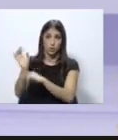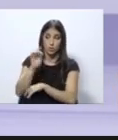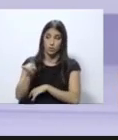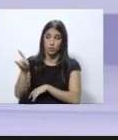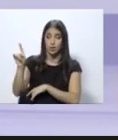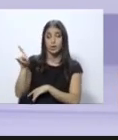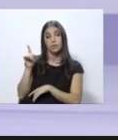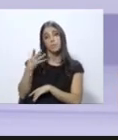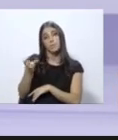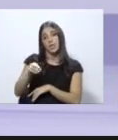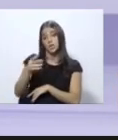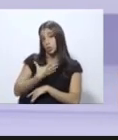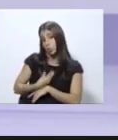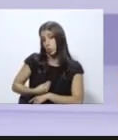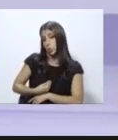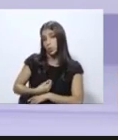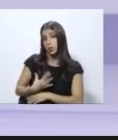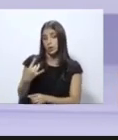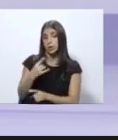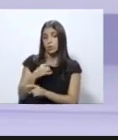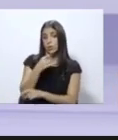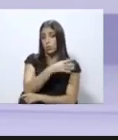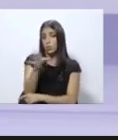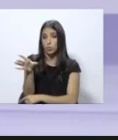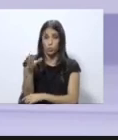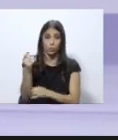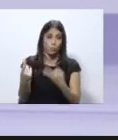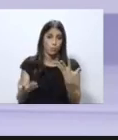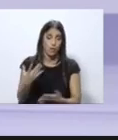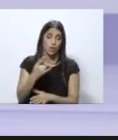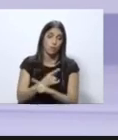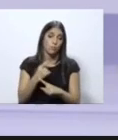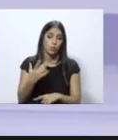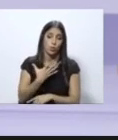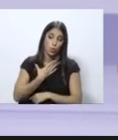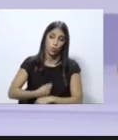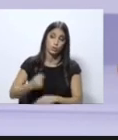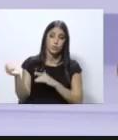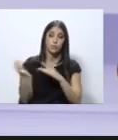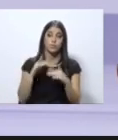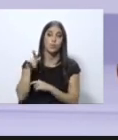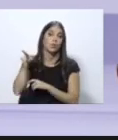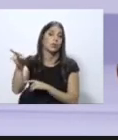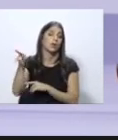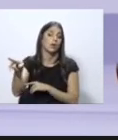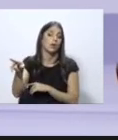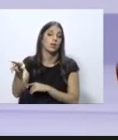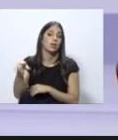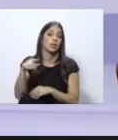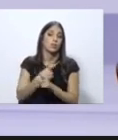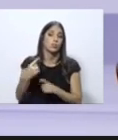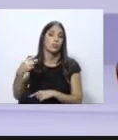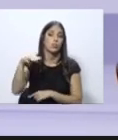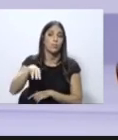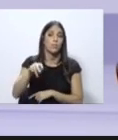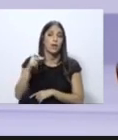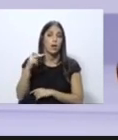que ele mais gosta, precisamente por causa por se identificar com um tipo de futebol em que o Marco